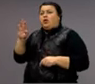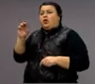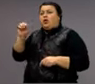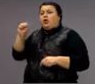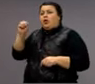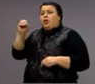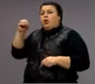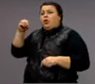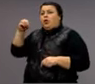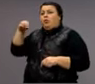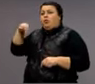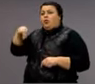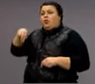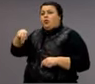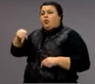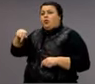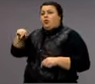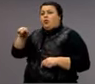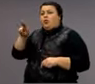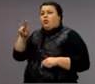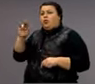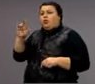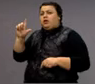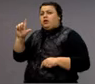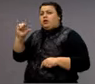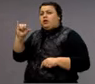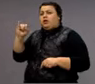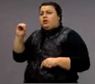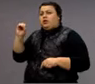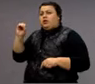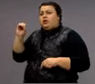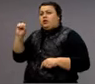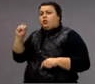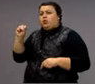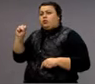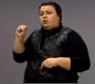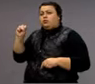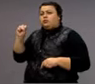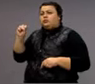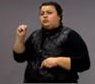é mais essa ramificação aqui, depois dos brônquios.